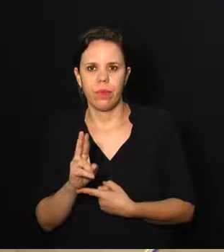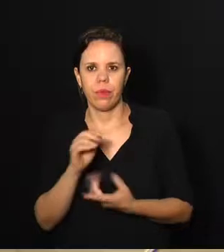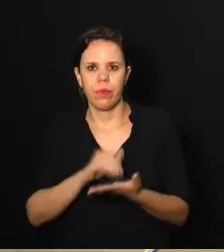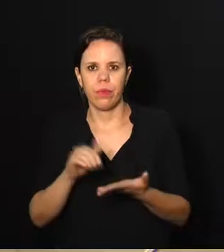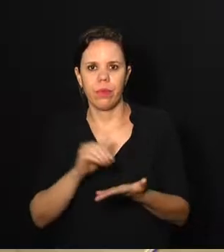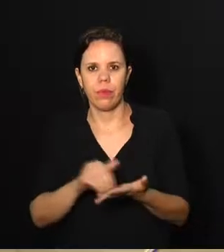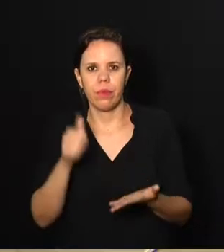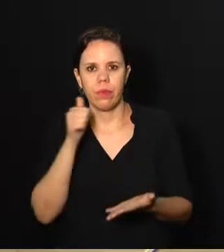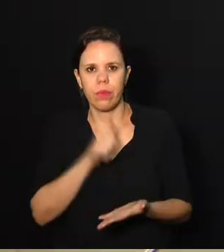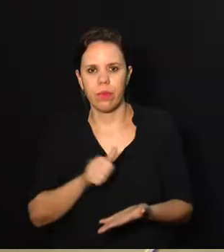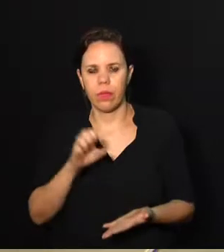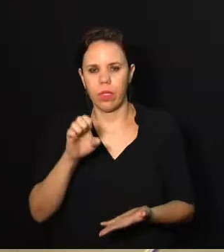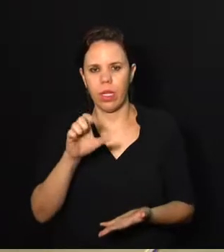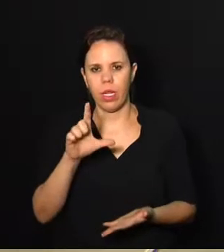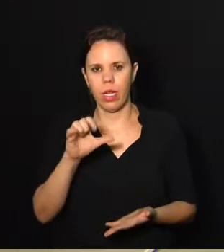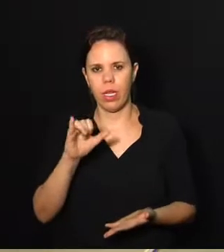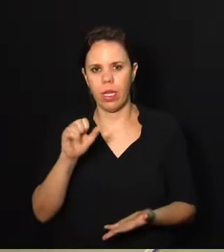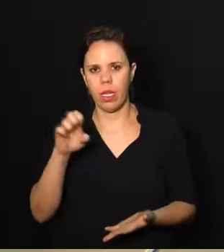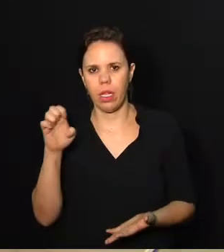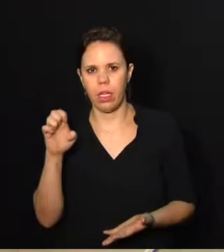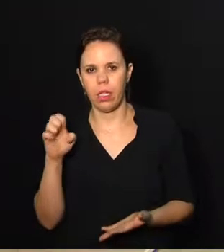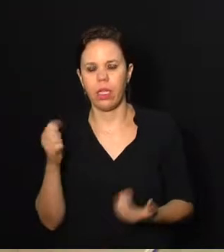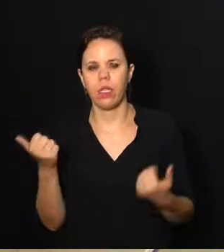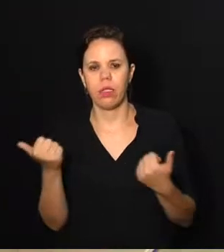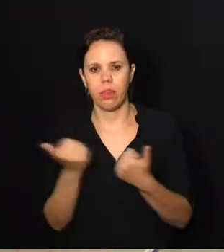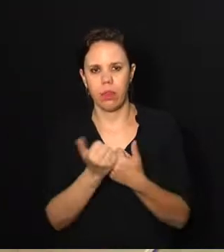secretária Eliane Jocelaine.